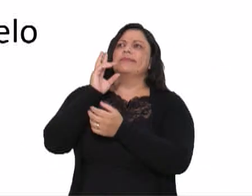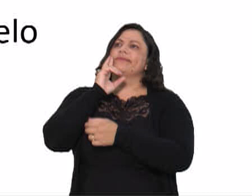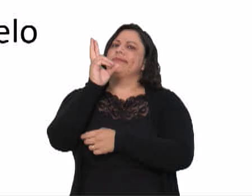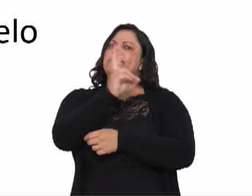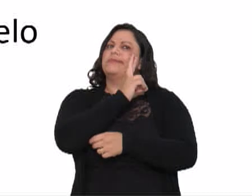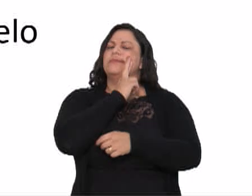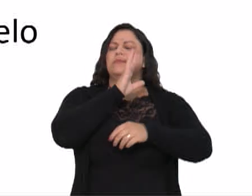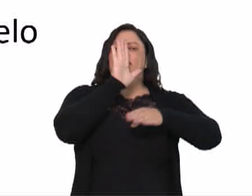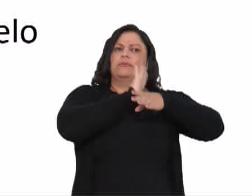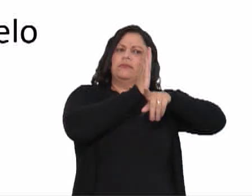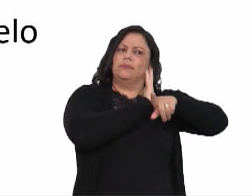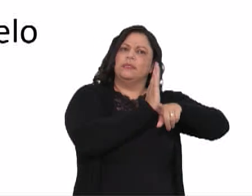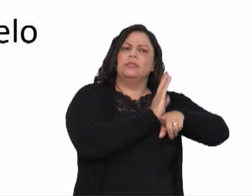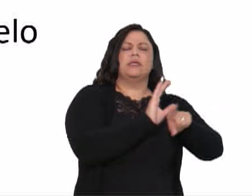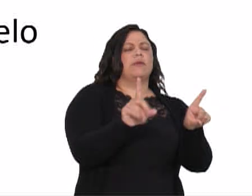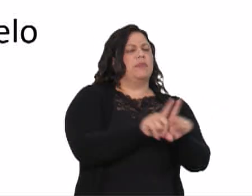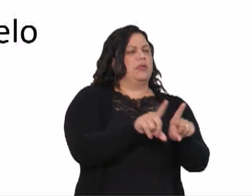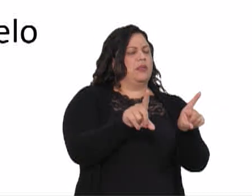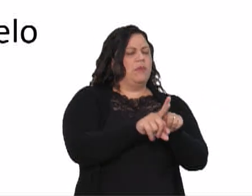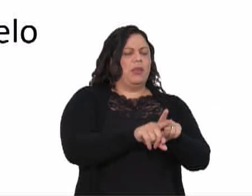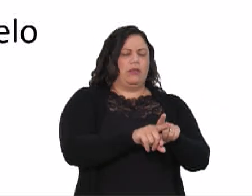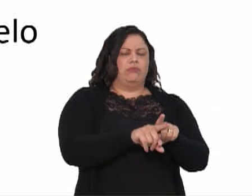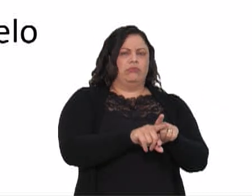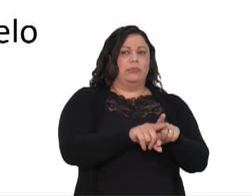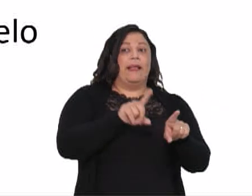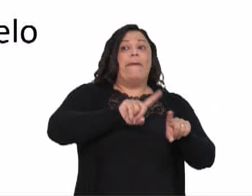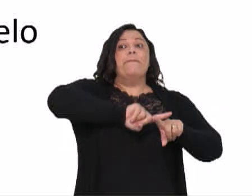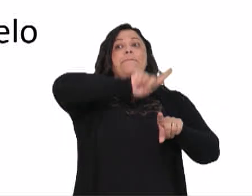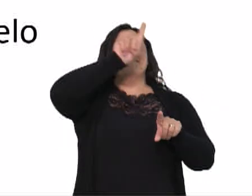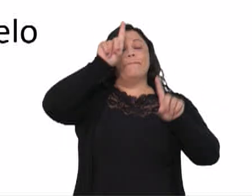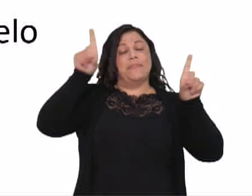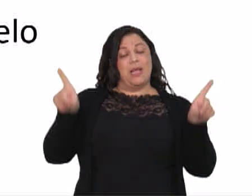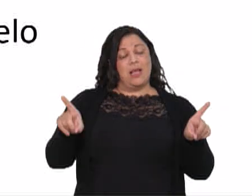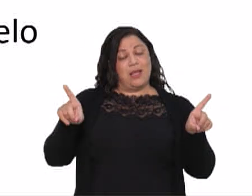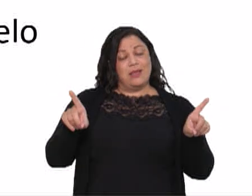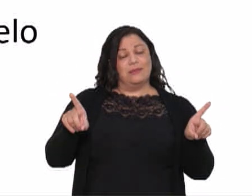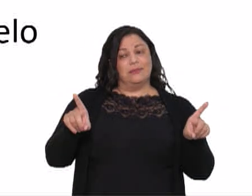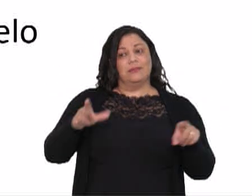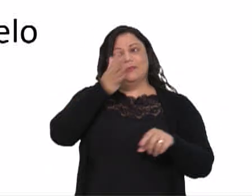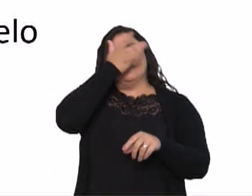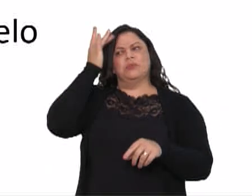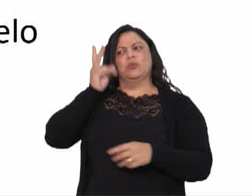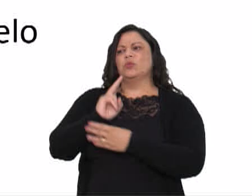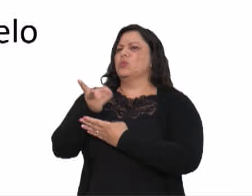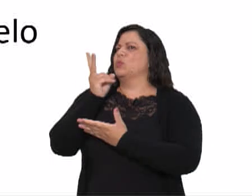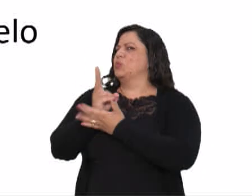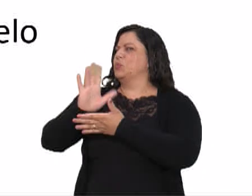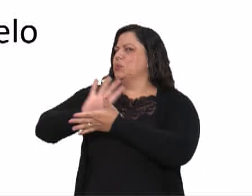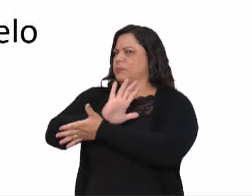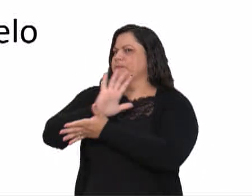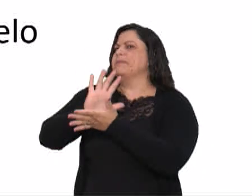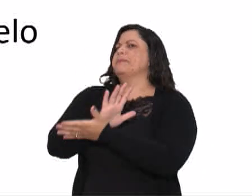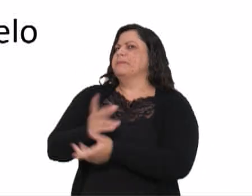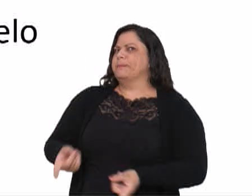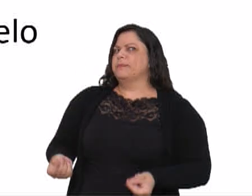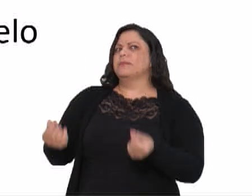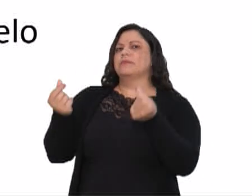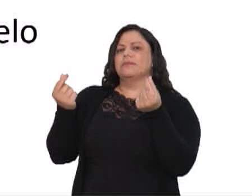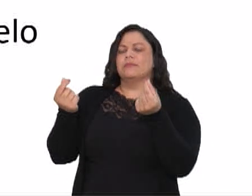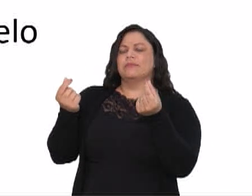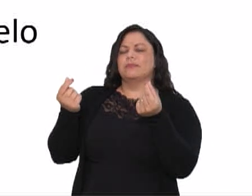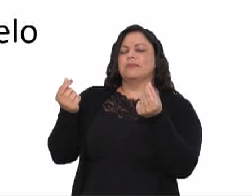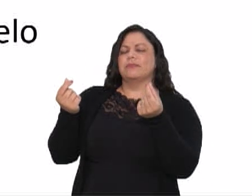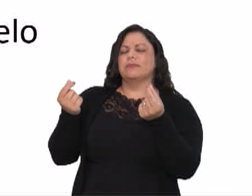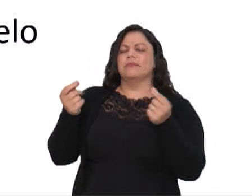não quer dizer que as pessoas não estejam gastando dinheiro. Observe, você conhece os sinais de